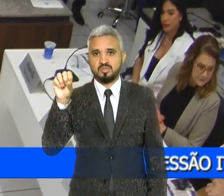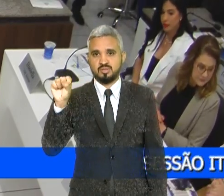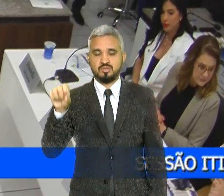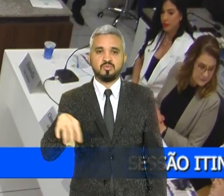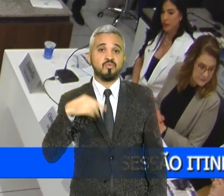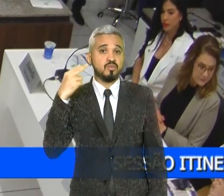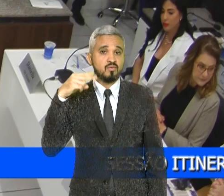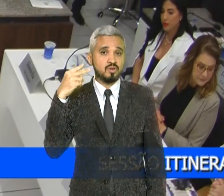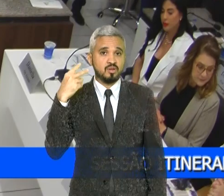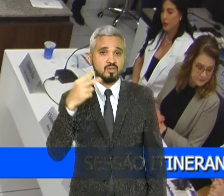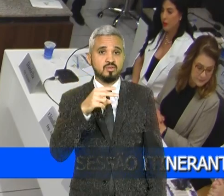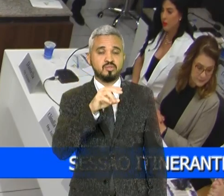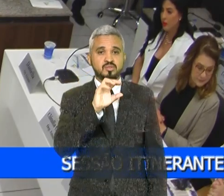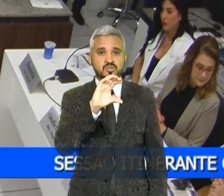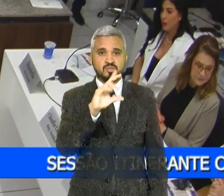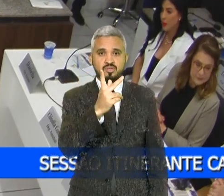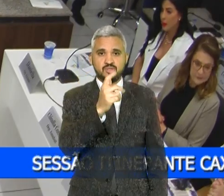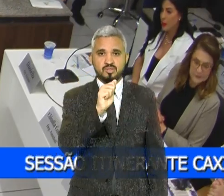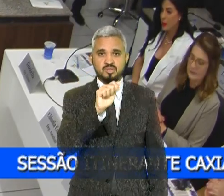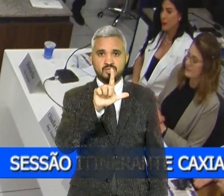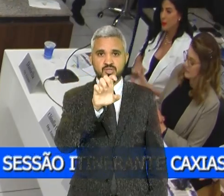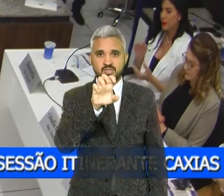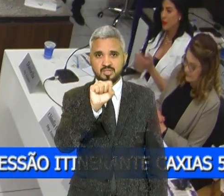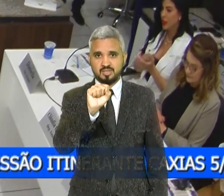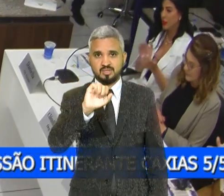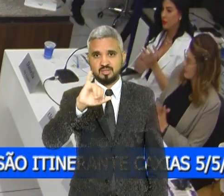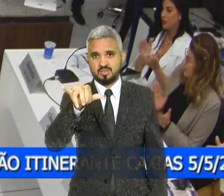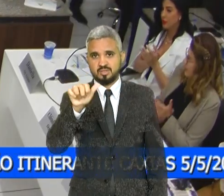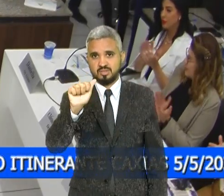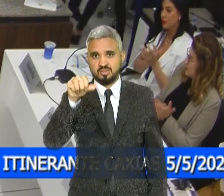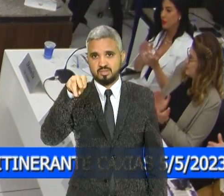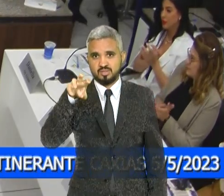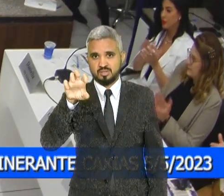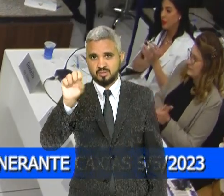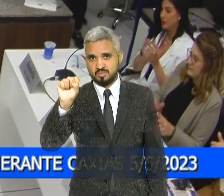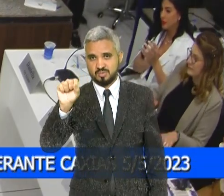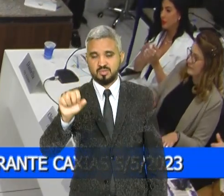Vereador Charles James Costa Sobrinho.